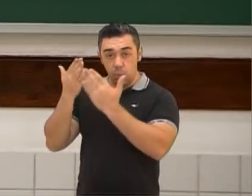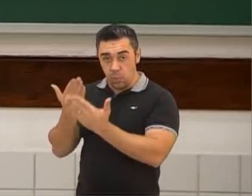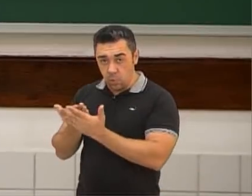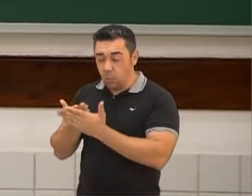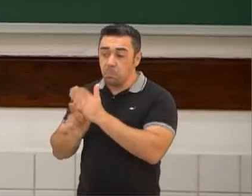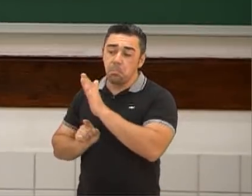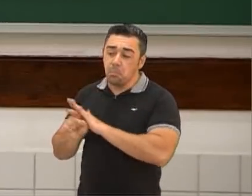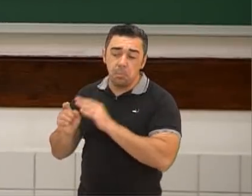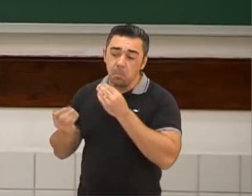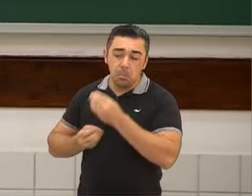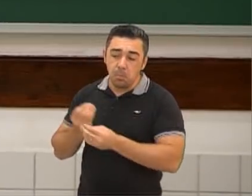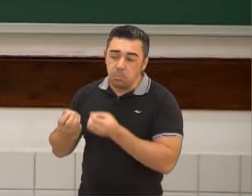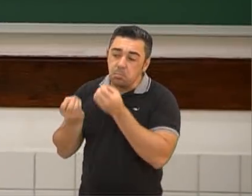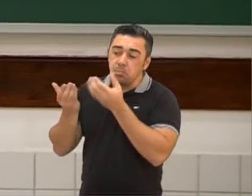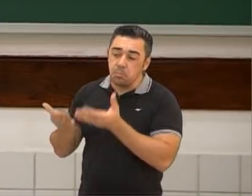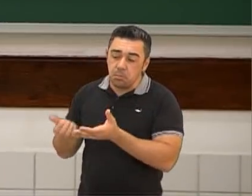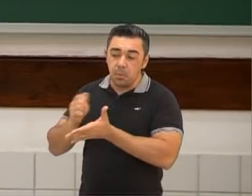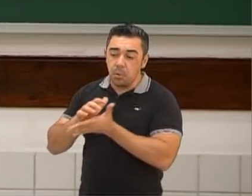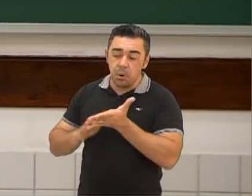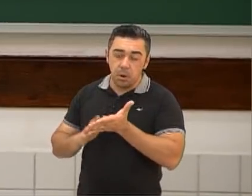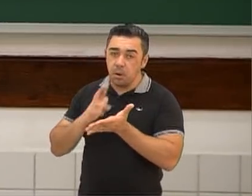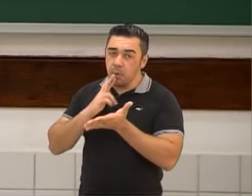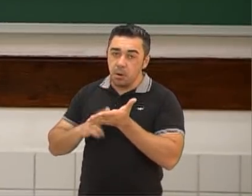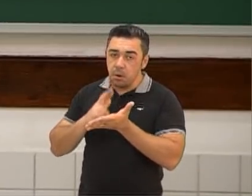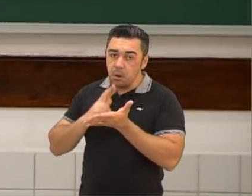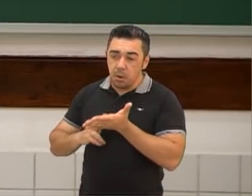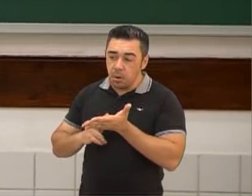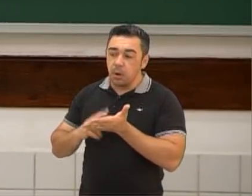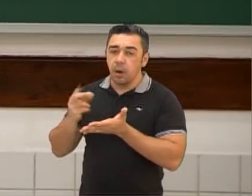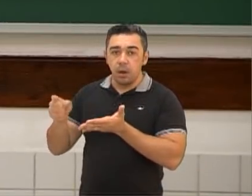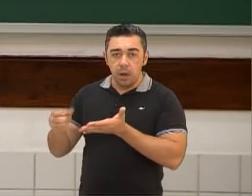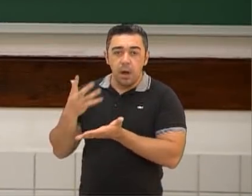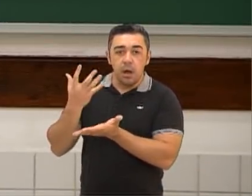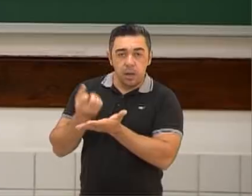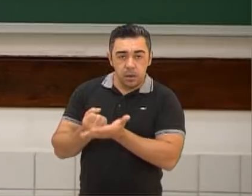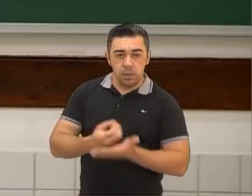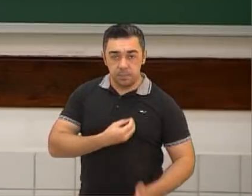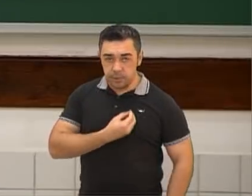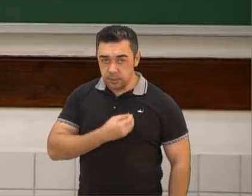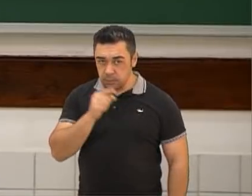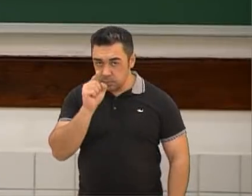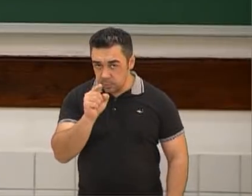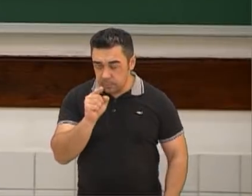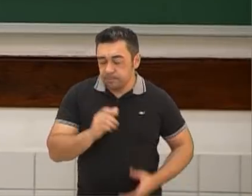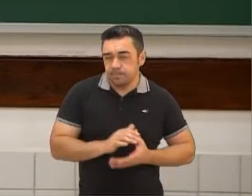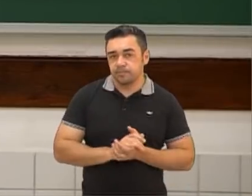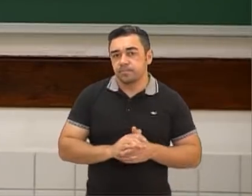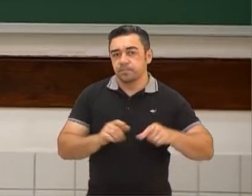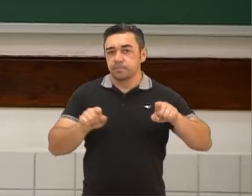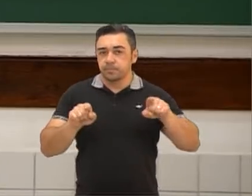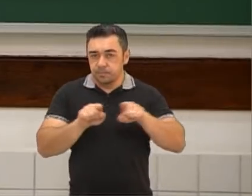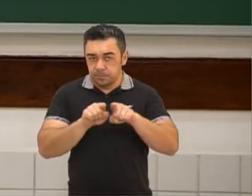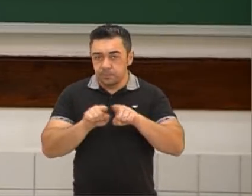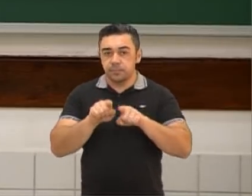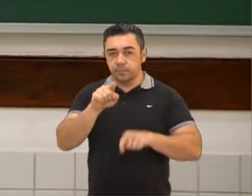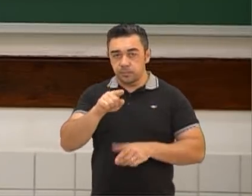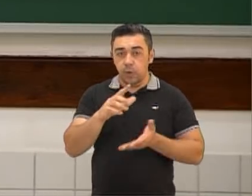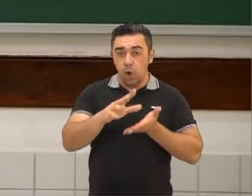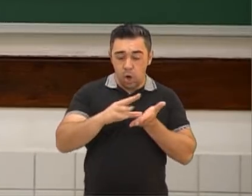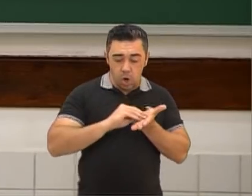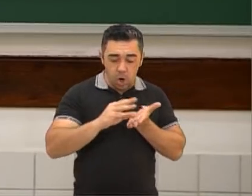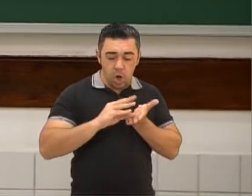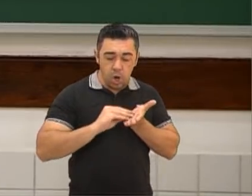fazer para entregar as suas atividades escritas lá na escola. O que você pode fazer também é copiar